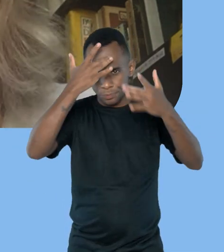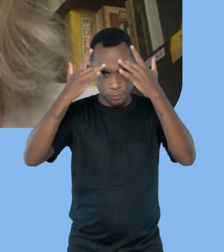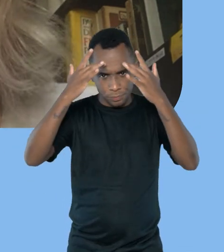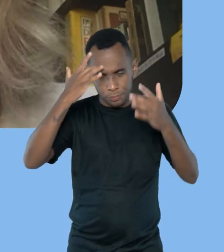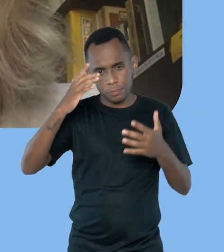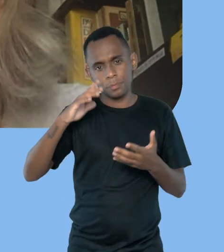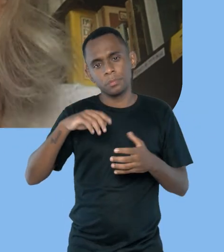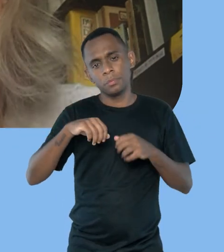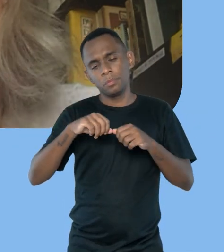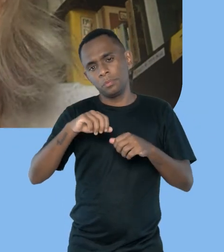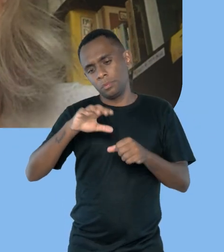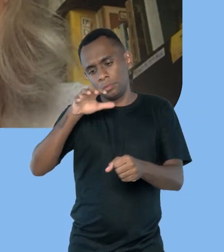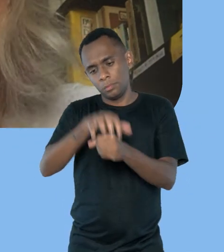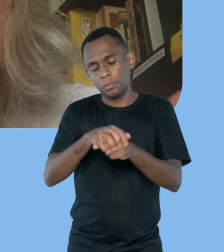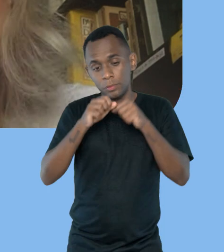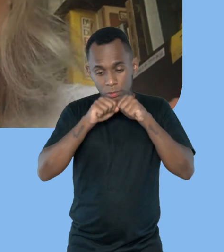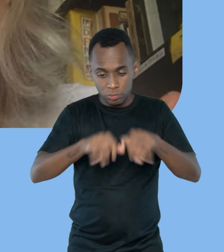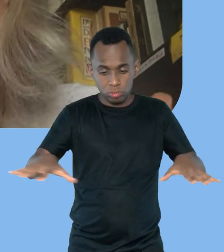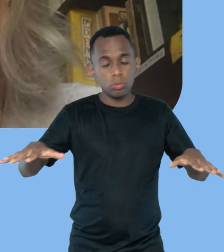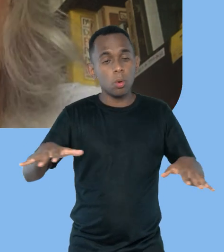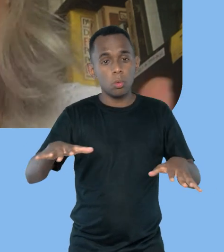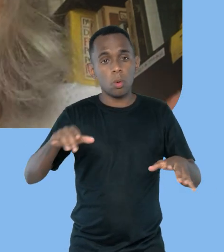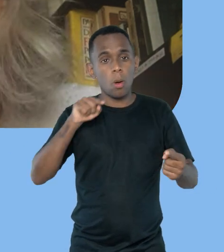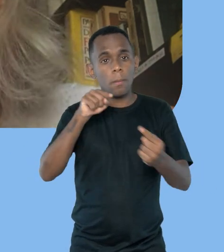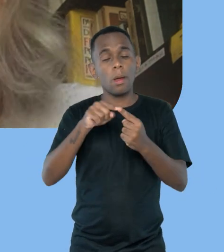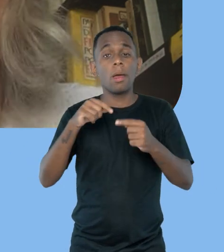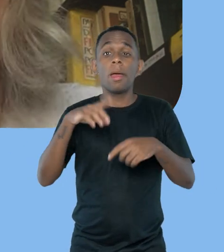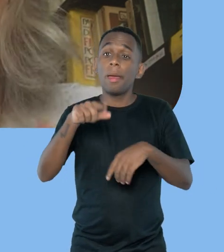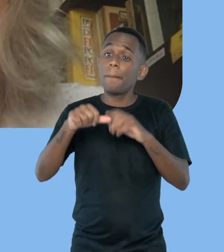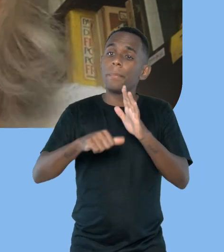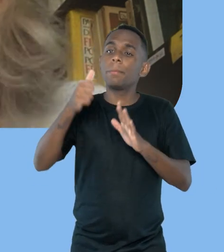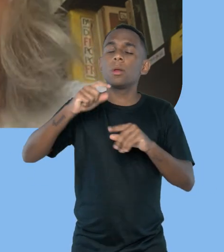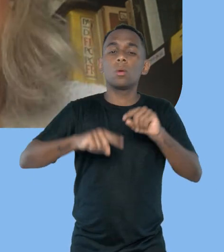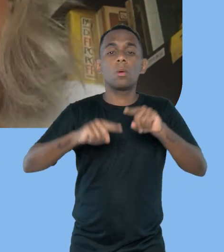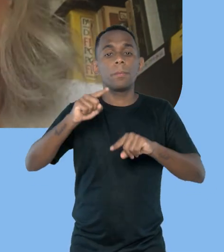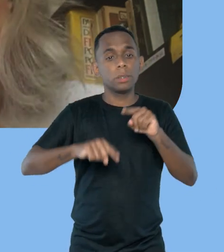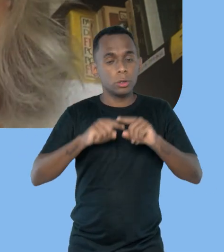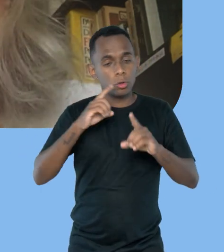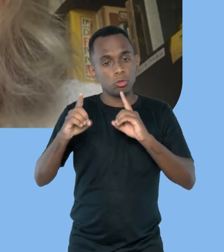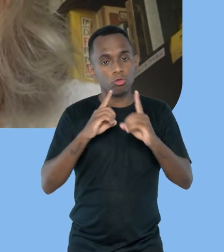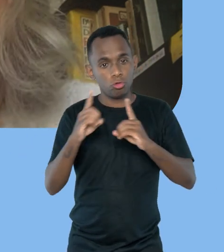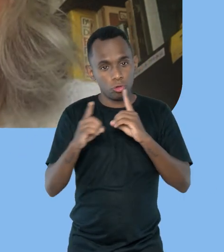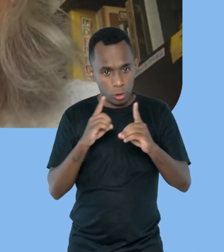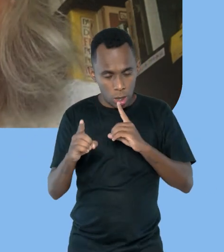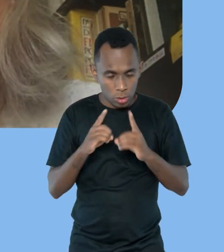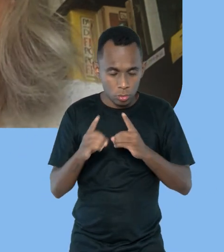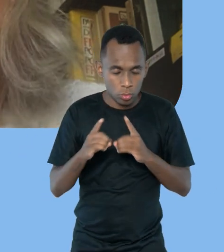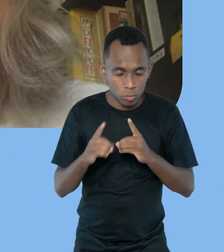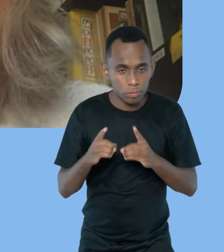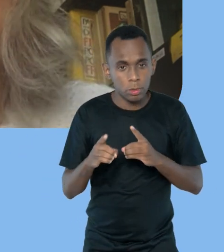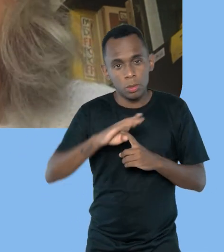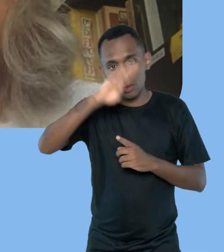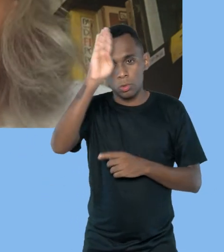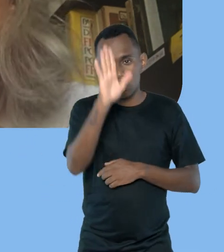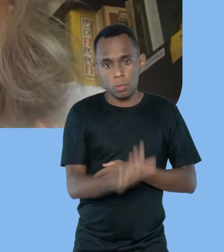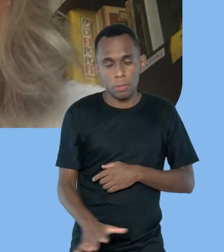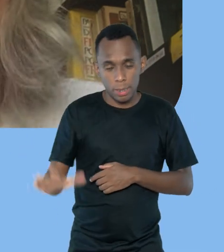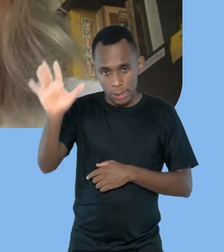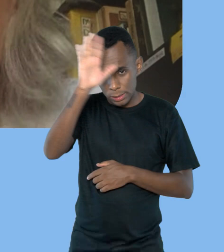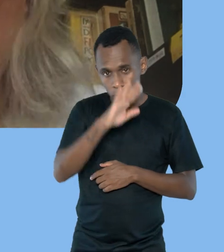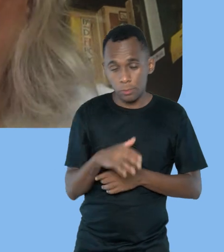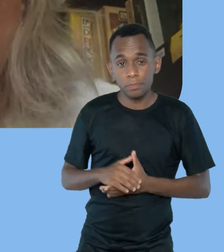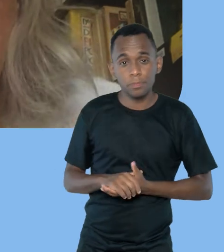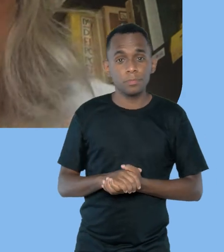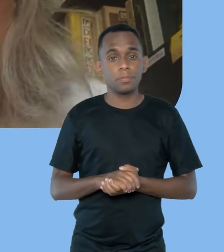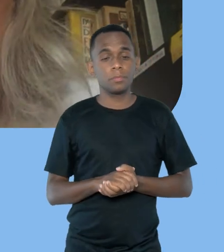da religião do colonizador. Então, esse é considerado o primeiro material didático do Brasil. Só